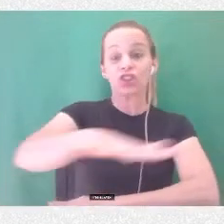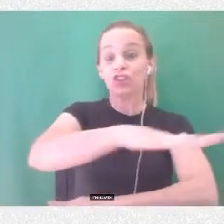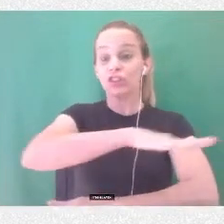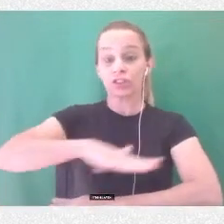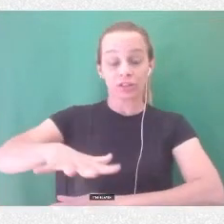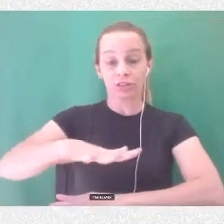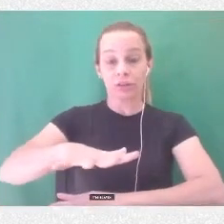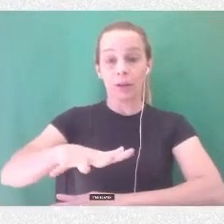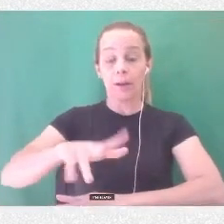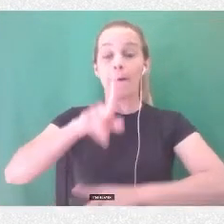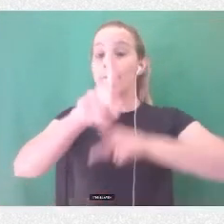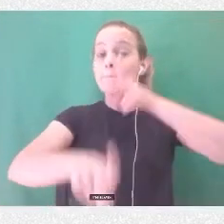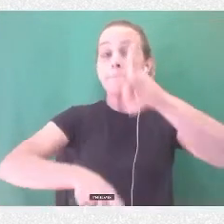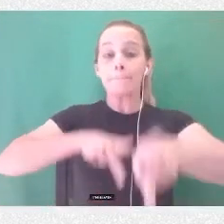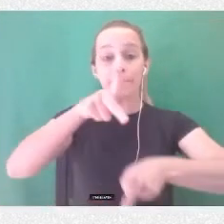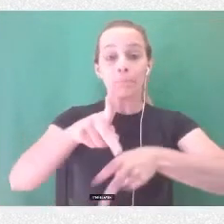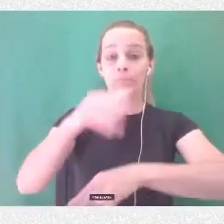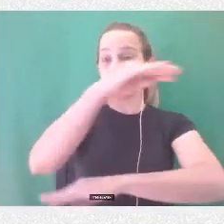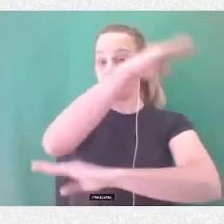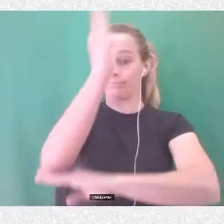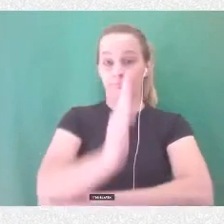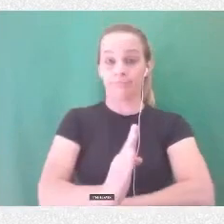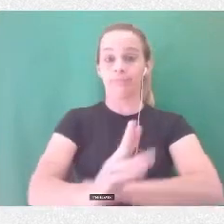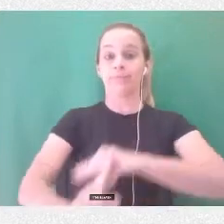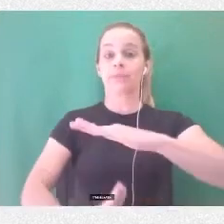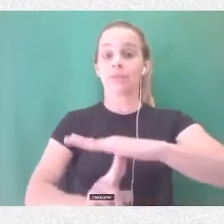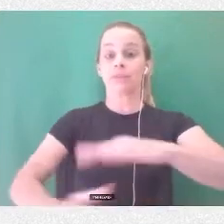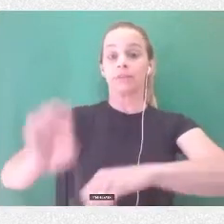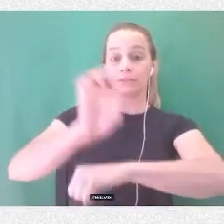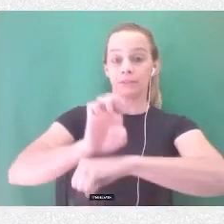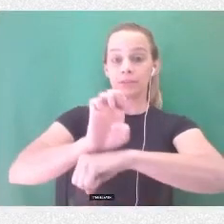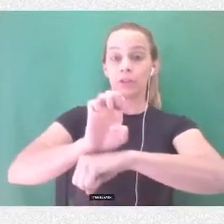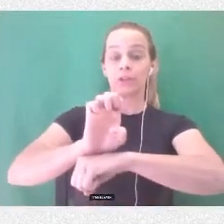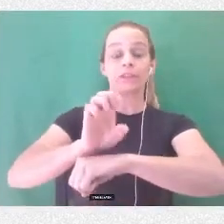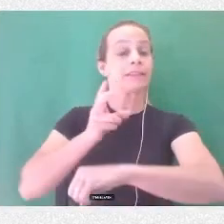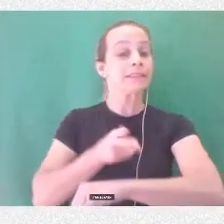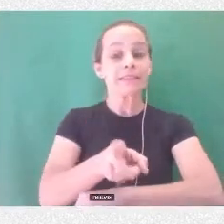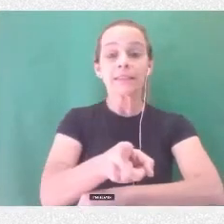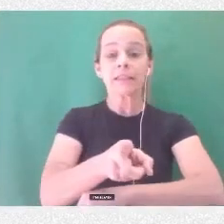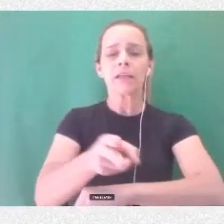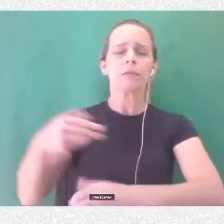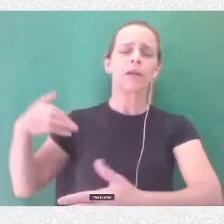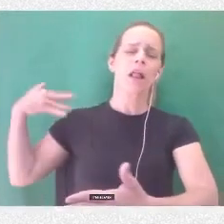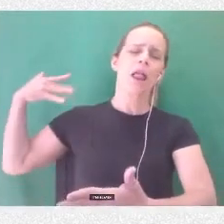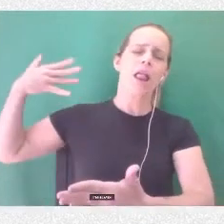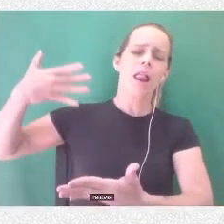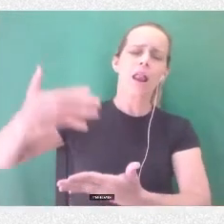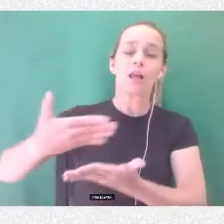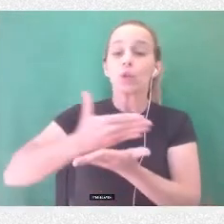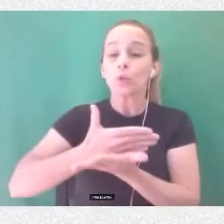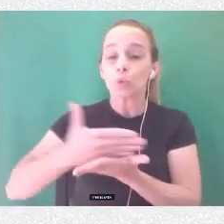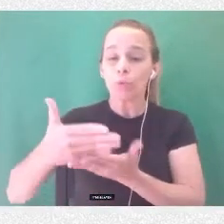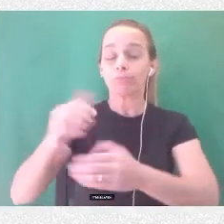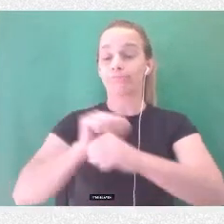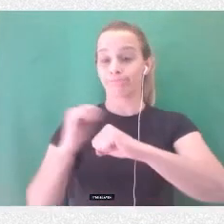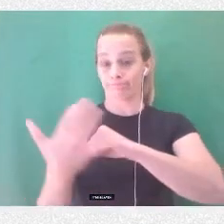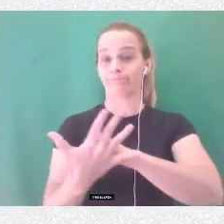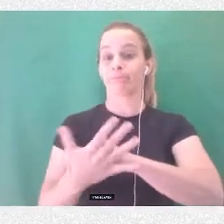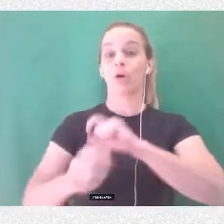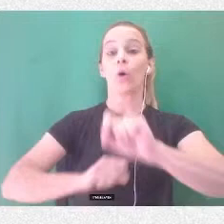as universidades públicas brasileiras, estaduais e federais, têm tido desde o início da pandemia, da qual,